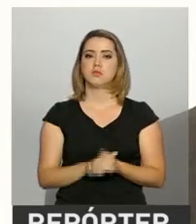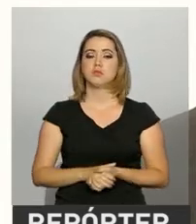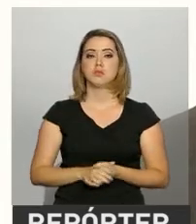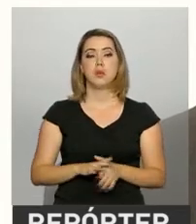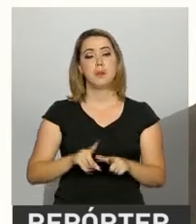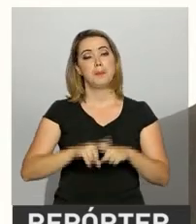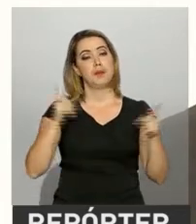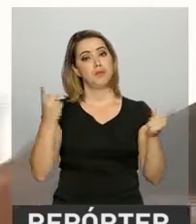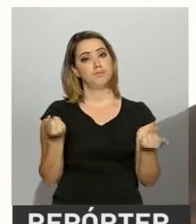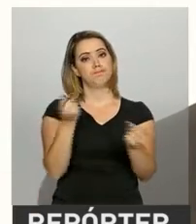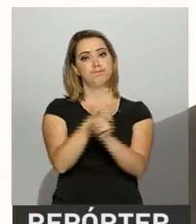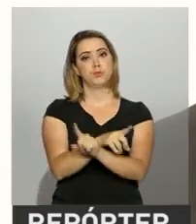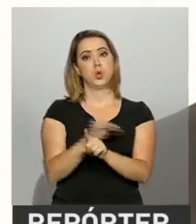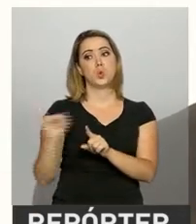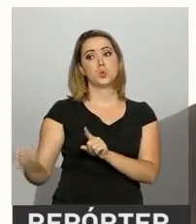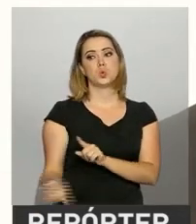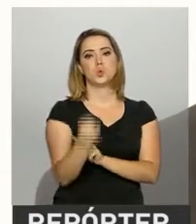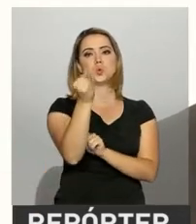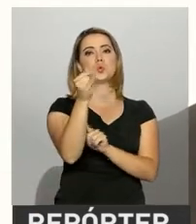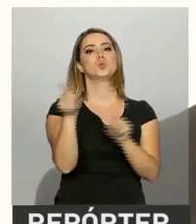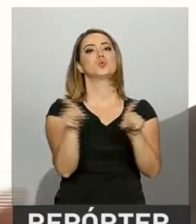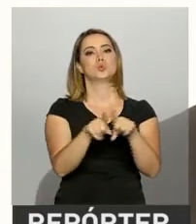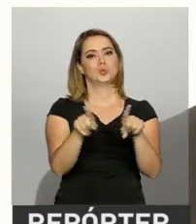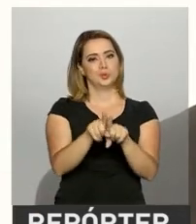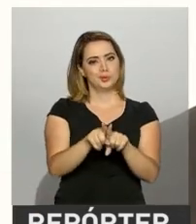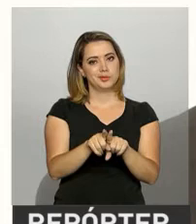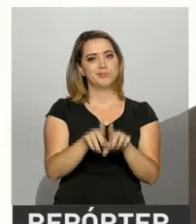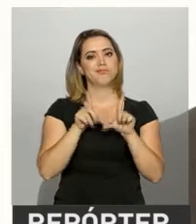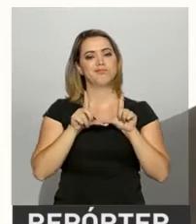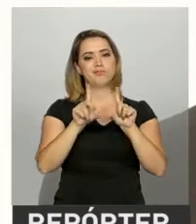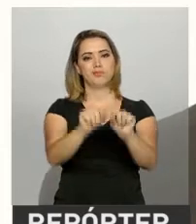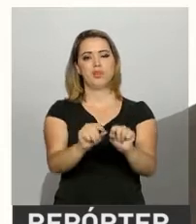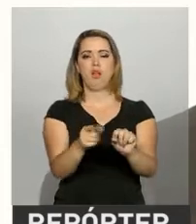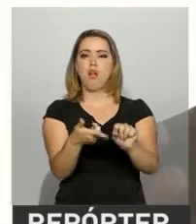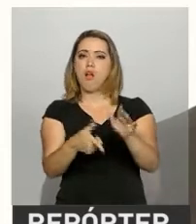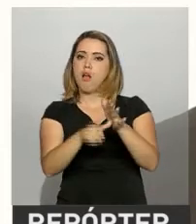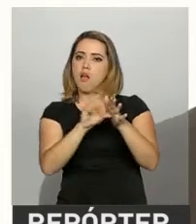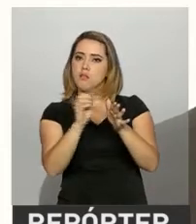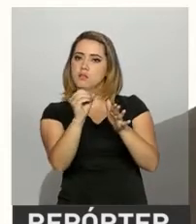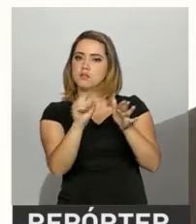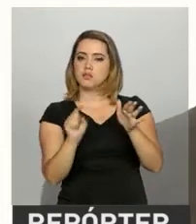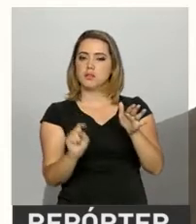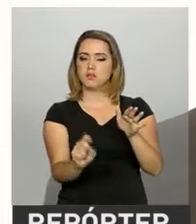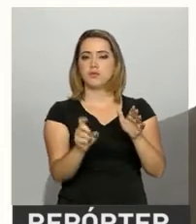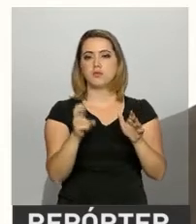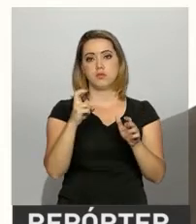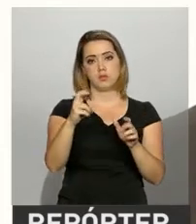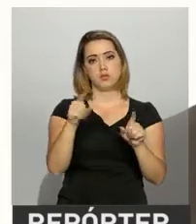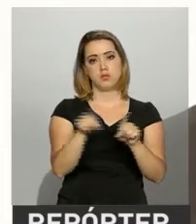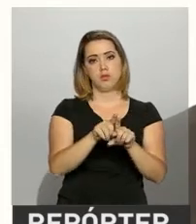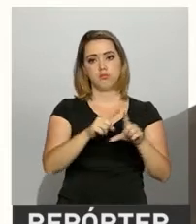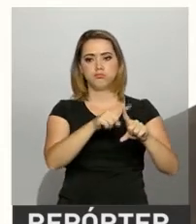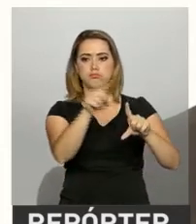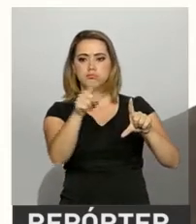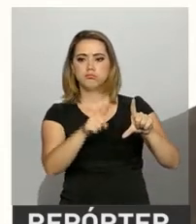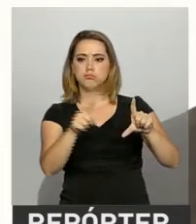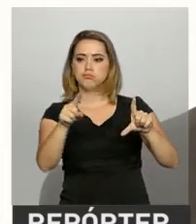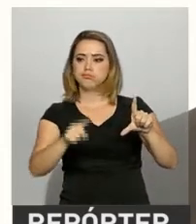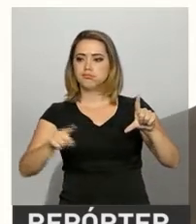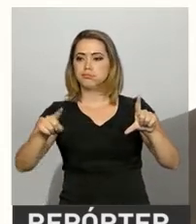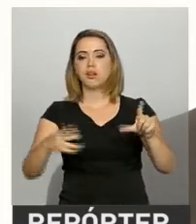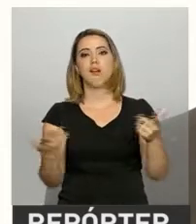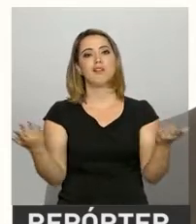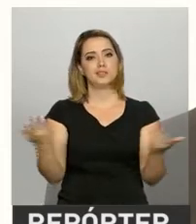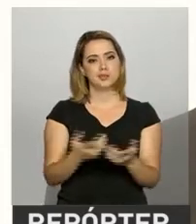por outro lado os juros estão caindo no brasil primeiro 0 50 agora vênus 75 exata é precisamente em função